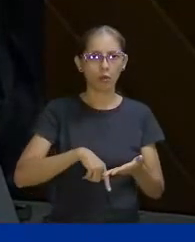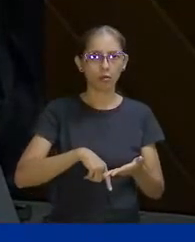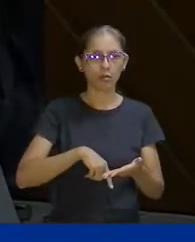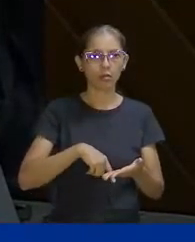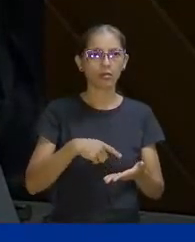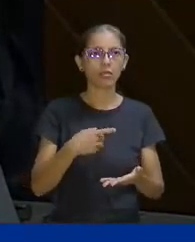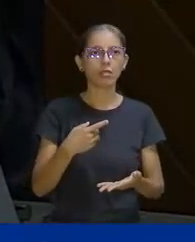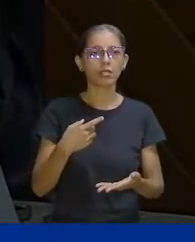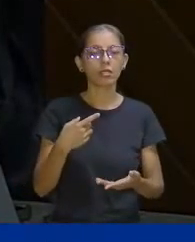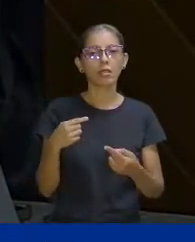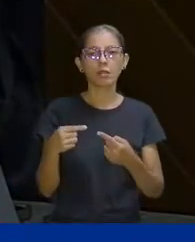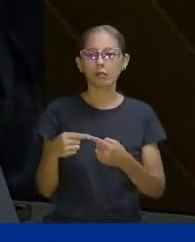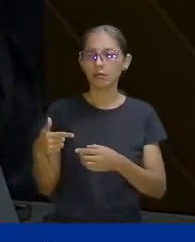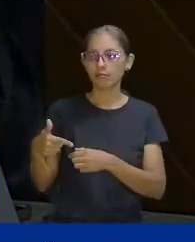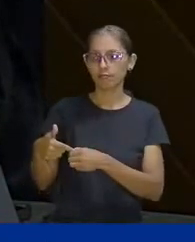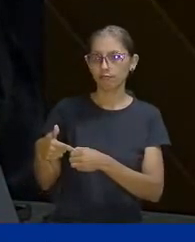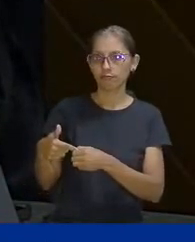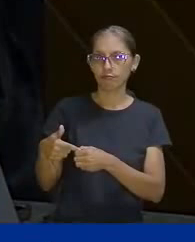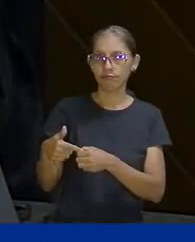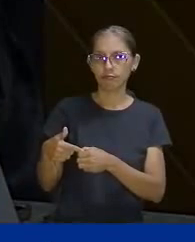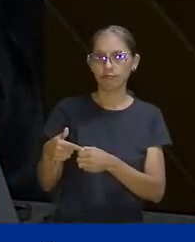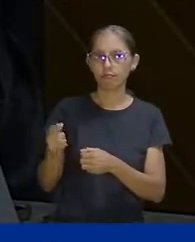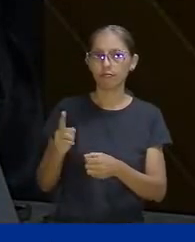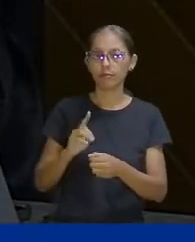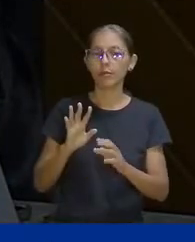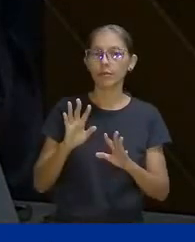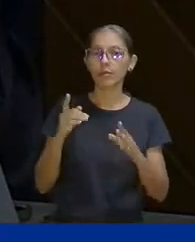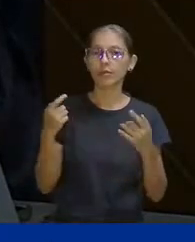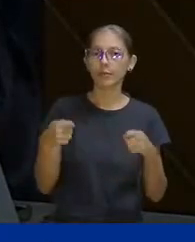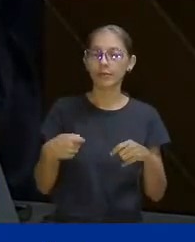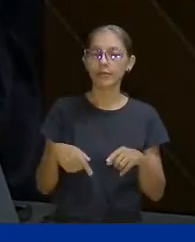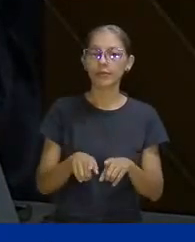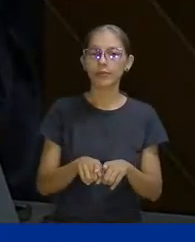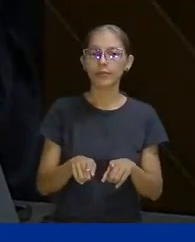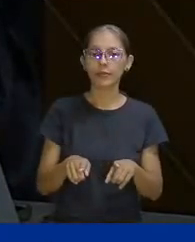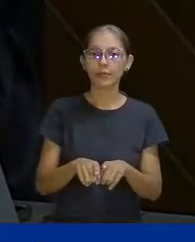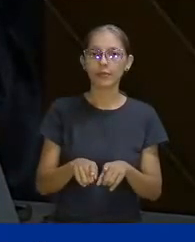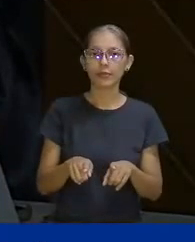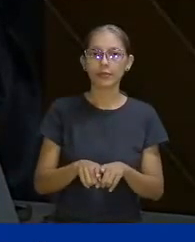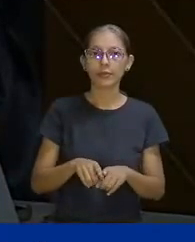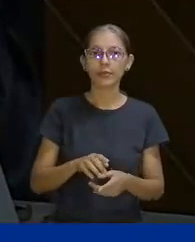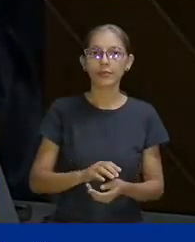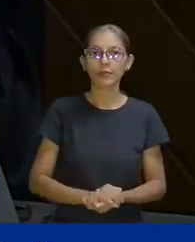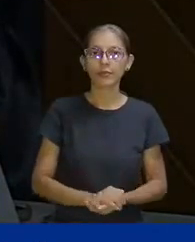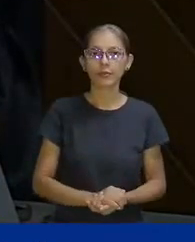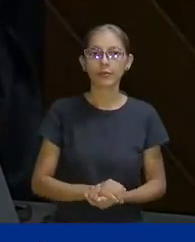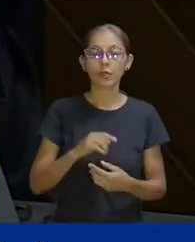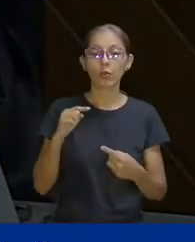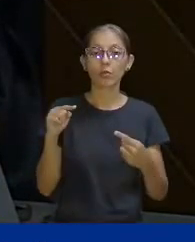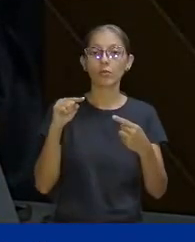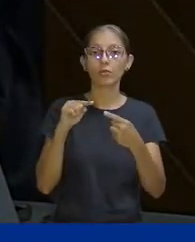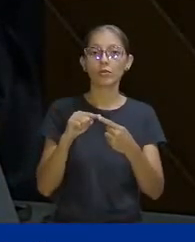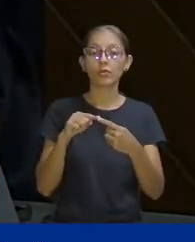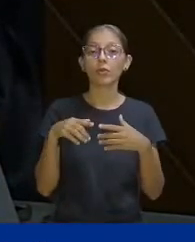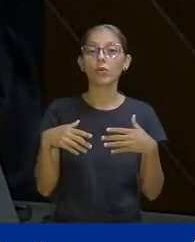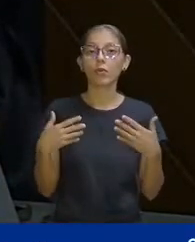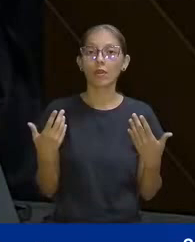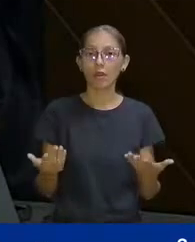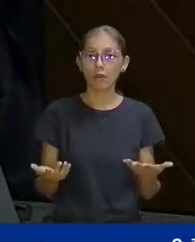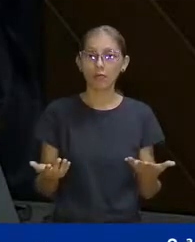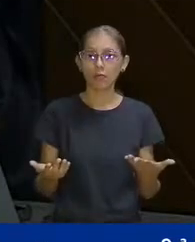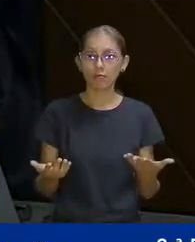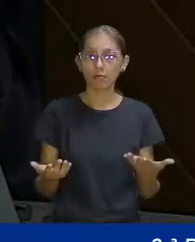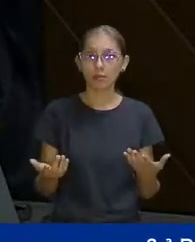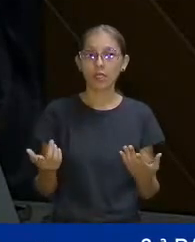à despesa de combustíveis. É necessária a indicação da finalidade deste abastecimento, se para utilização